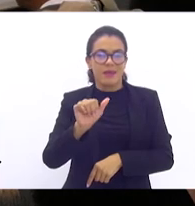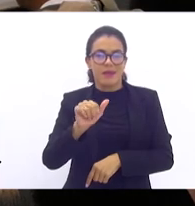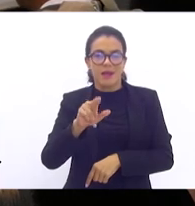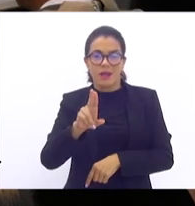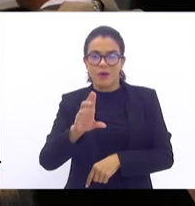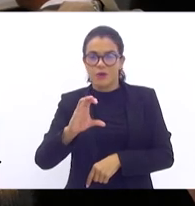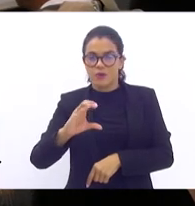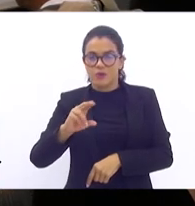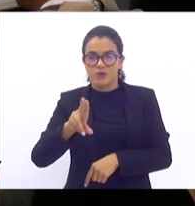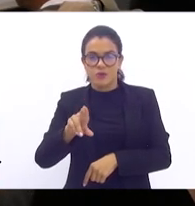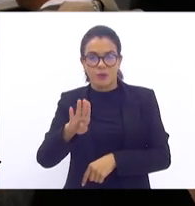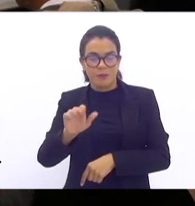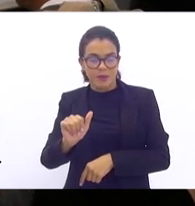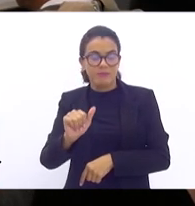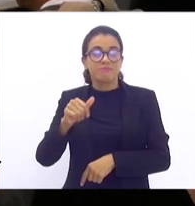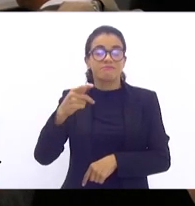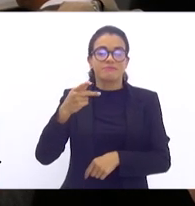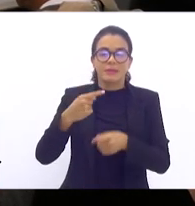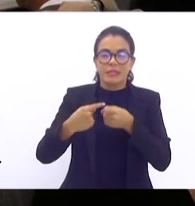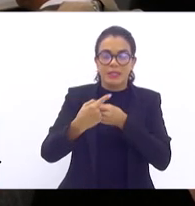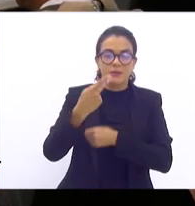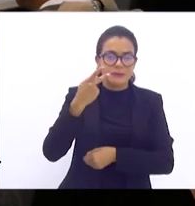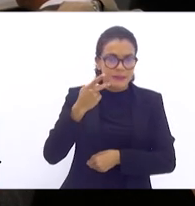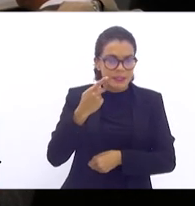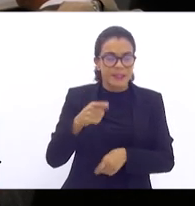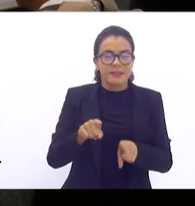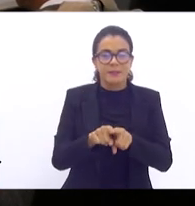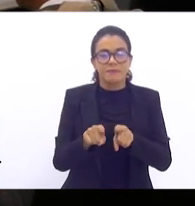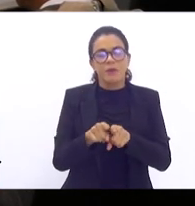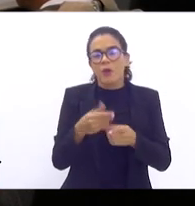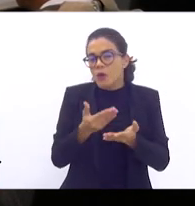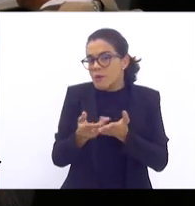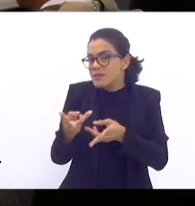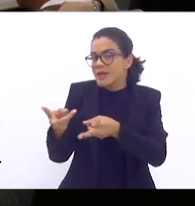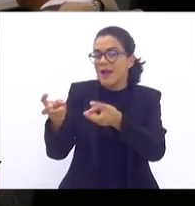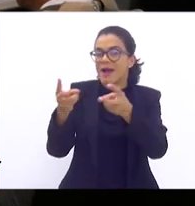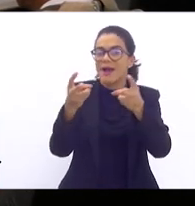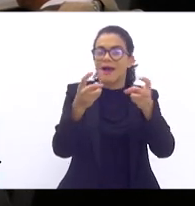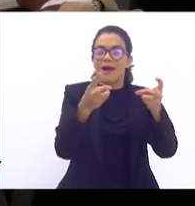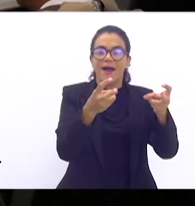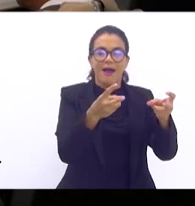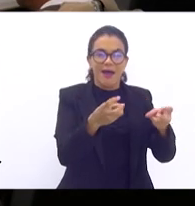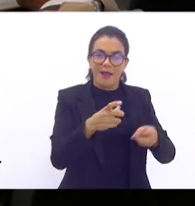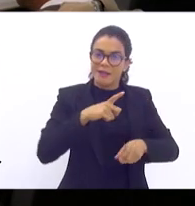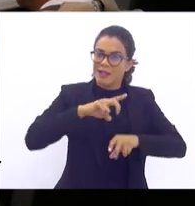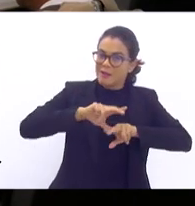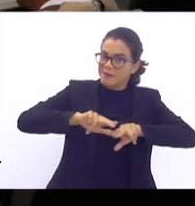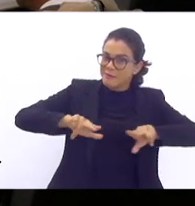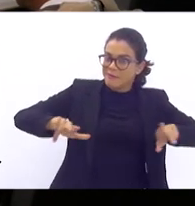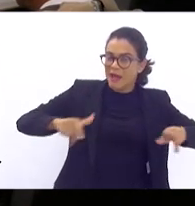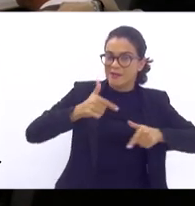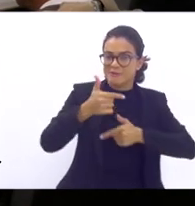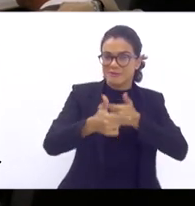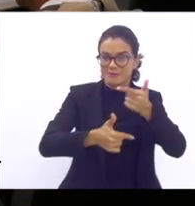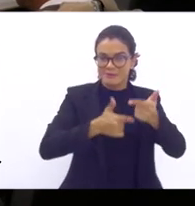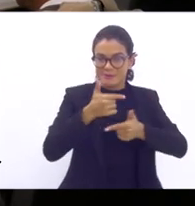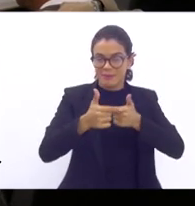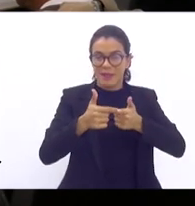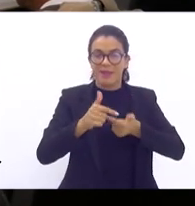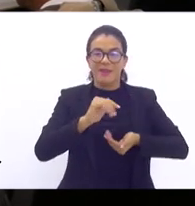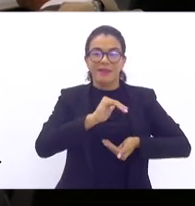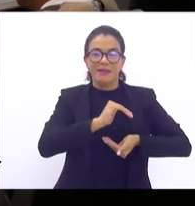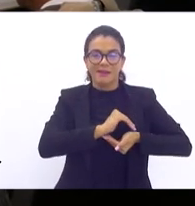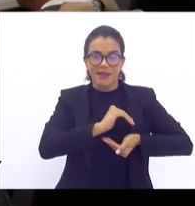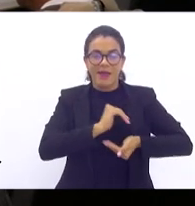mim foi a primeira referência E aí diante disso eles começaram a perceber que tem vários trabalhos como também tem o trabalho da APAE